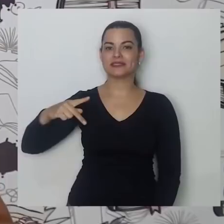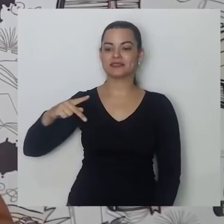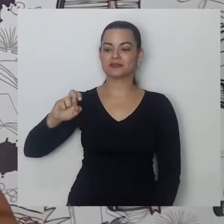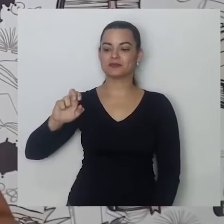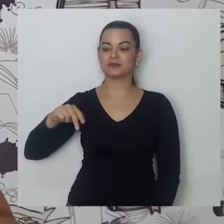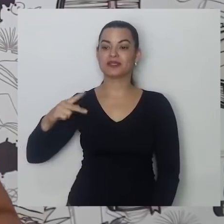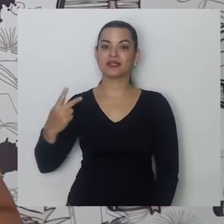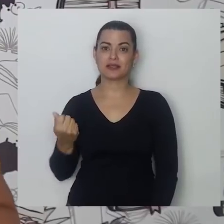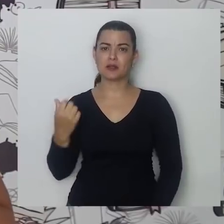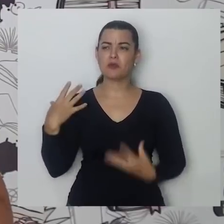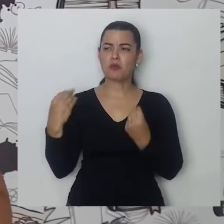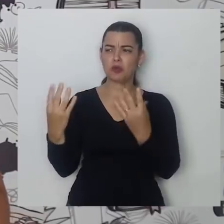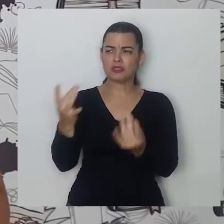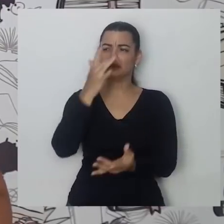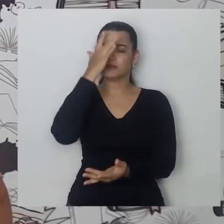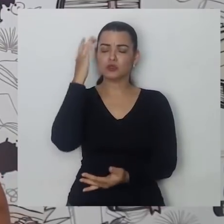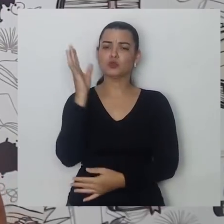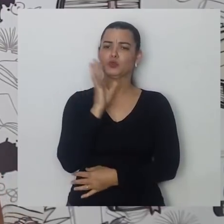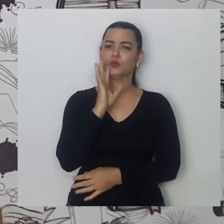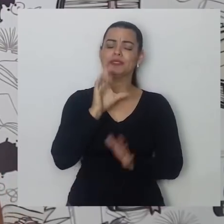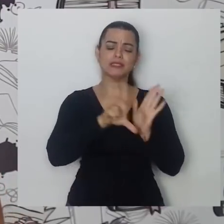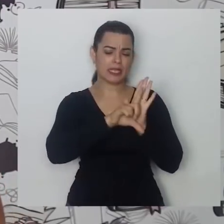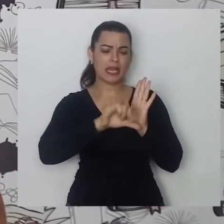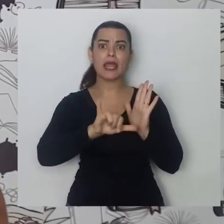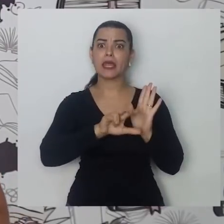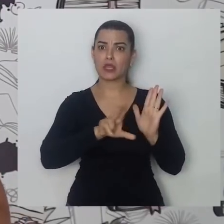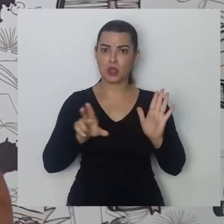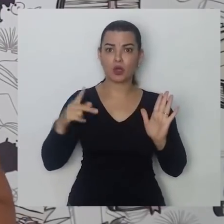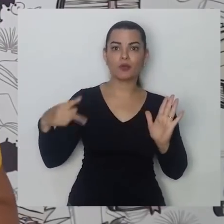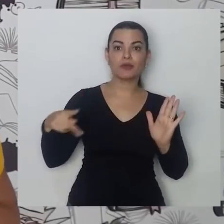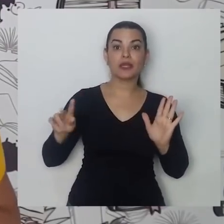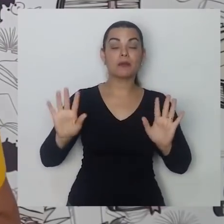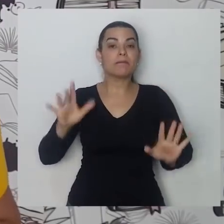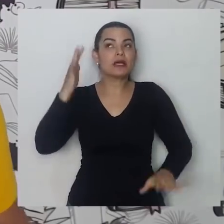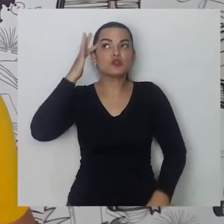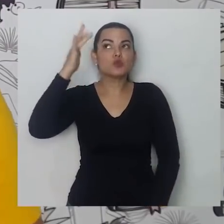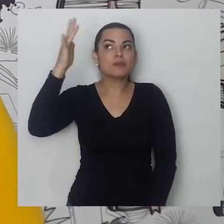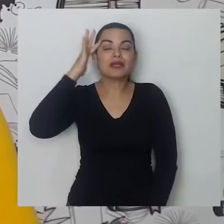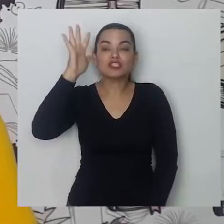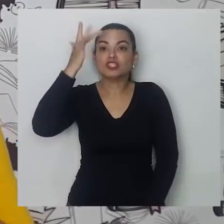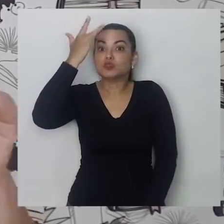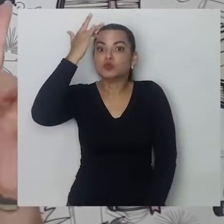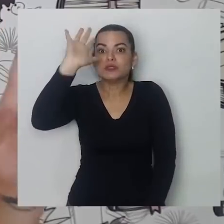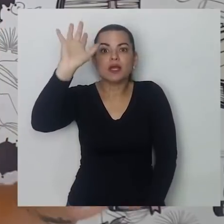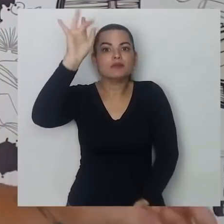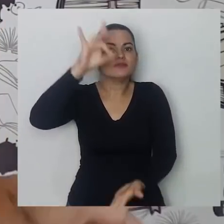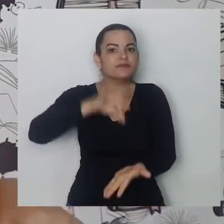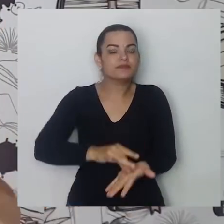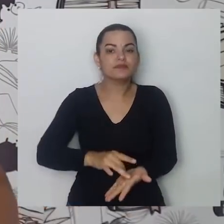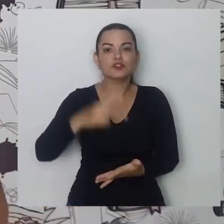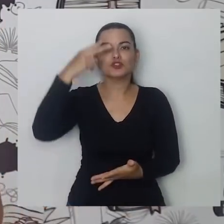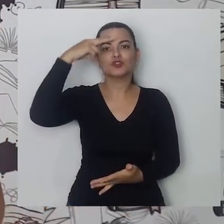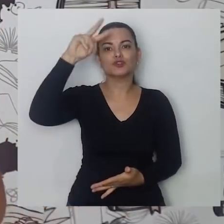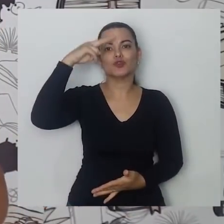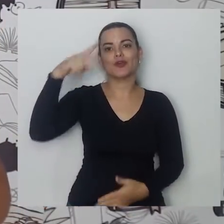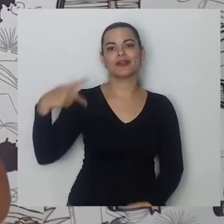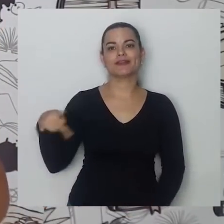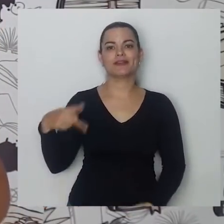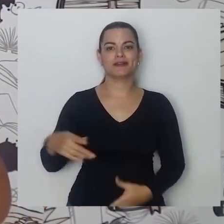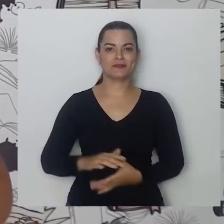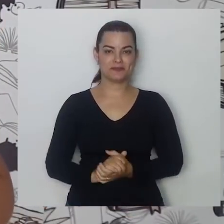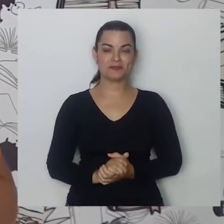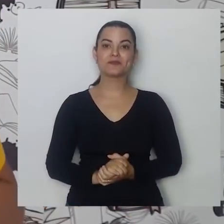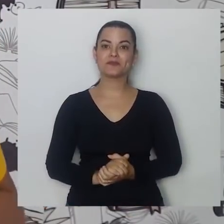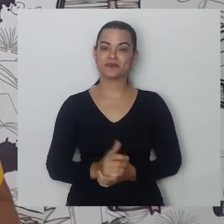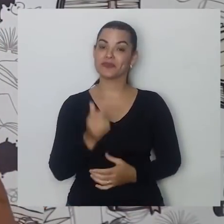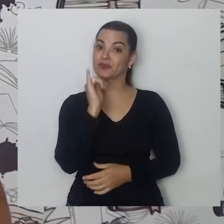pessoas ouvem falar da Lei Maria da Penha e não imaginam a história que nós temos por trás